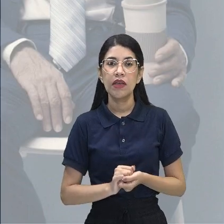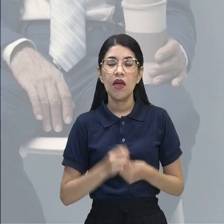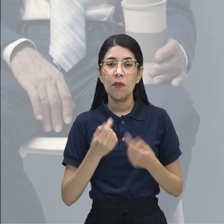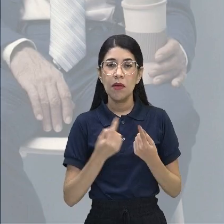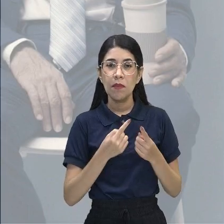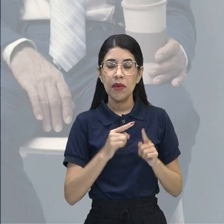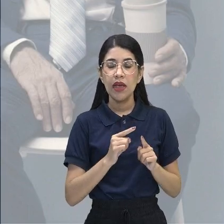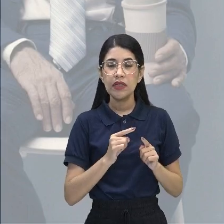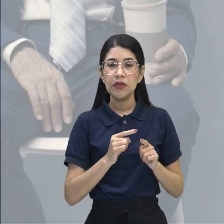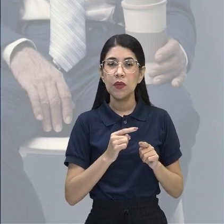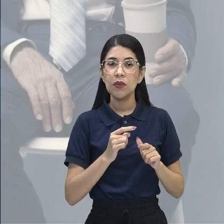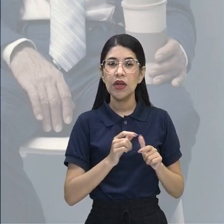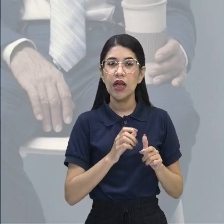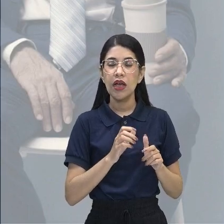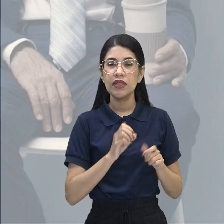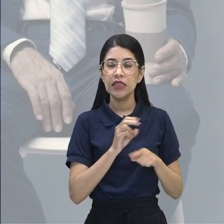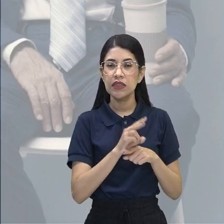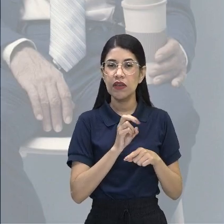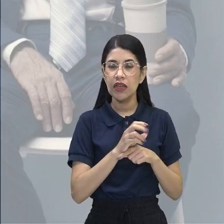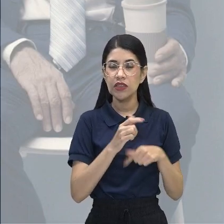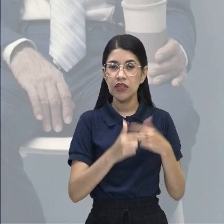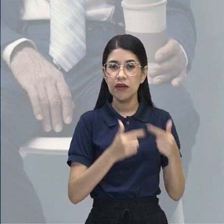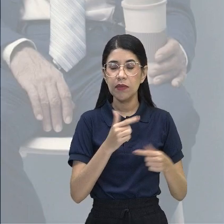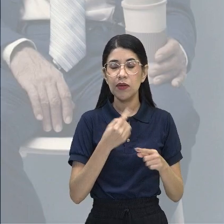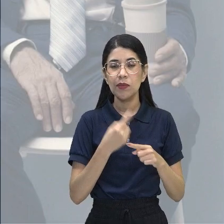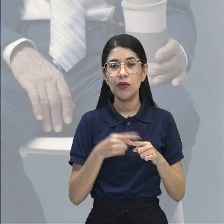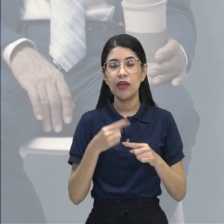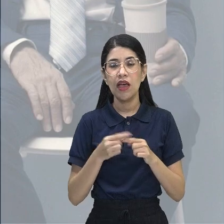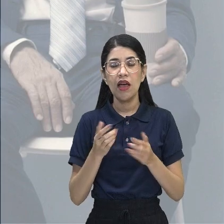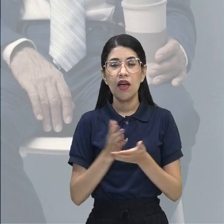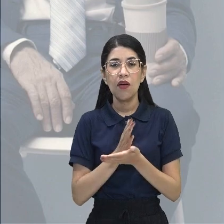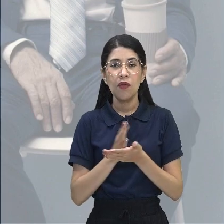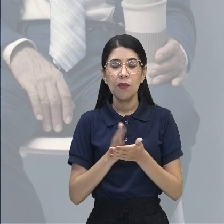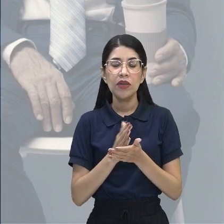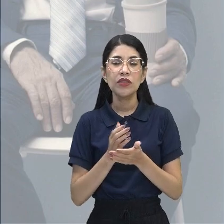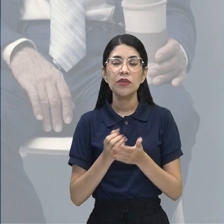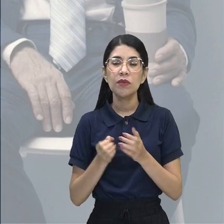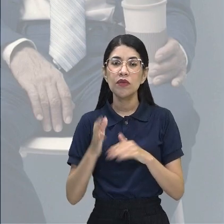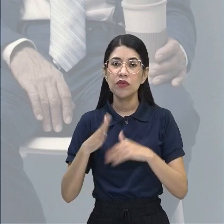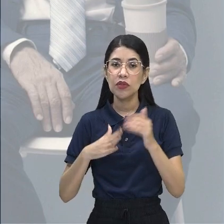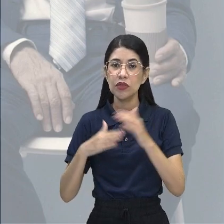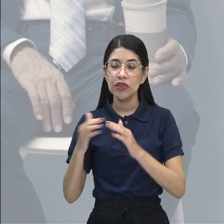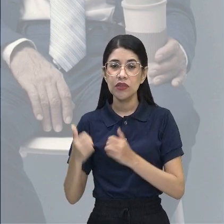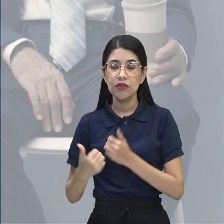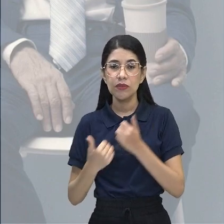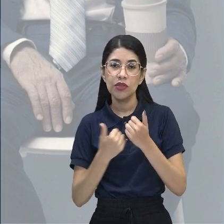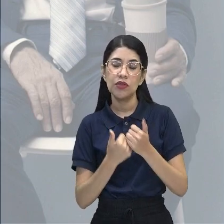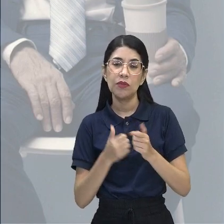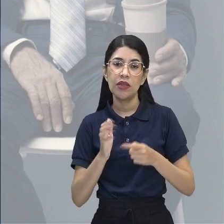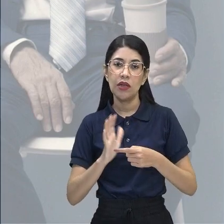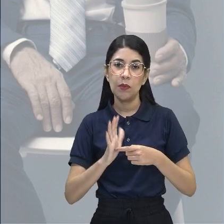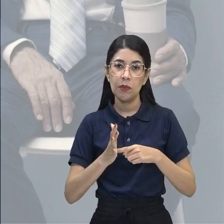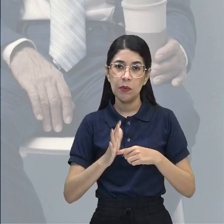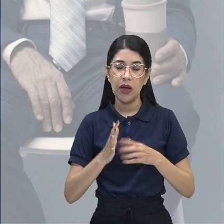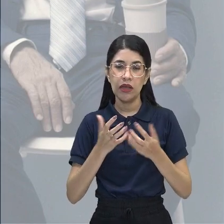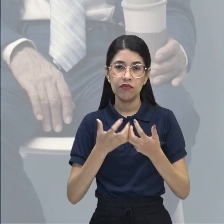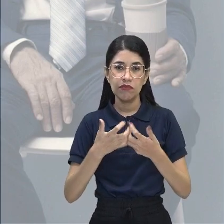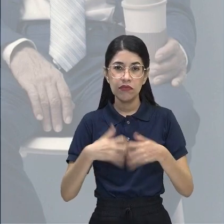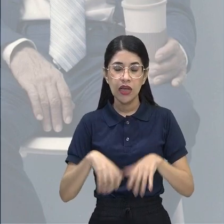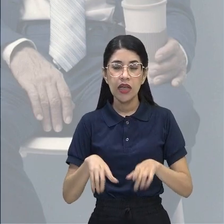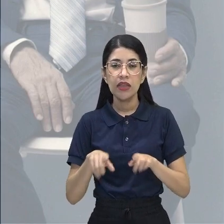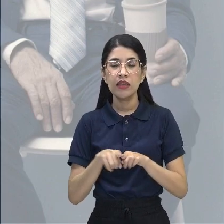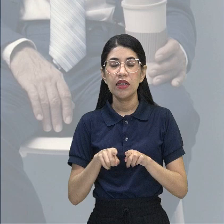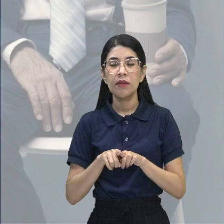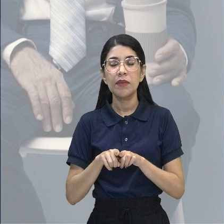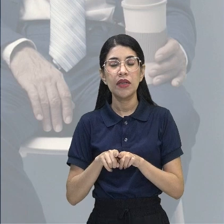de trabalho, uma vez que a gente tem muitas profissões sendo substituídas ali pelas máquinas. Temos também a